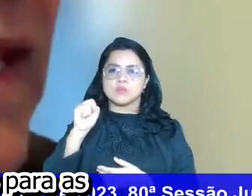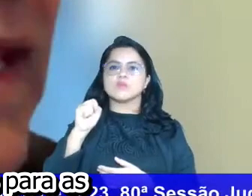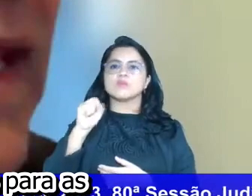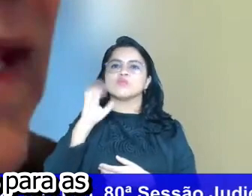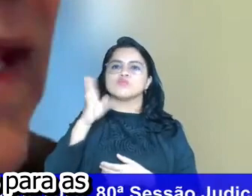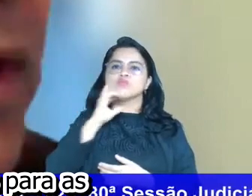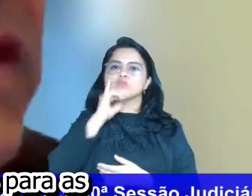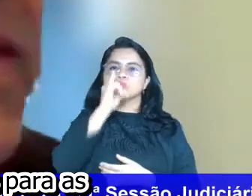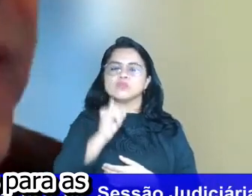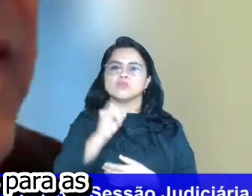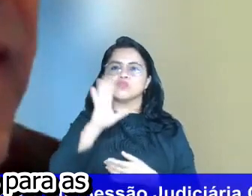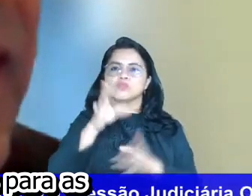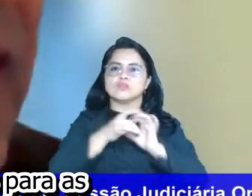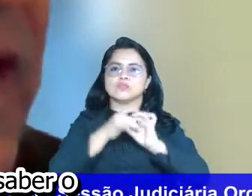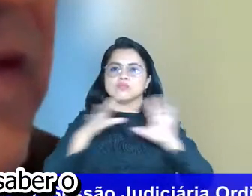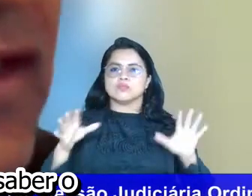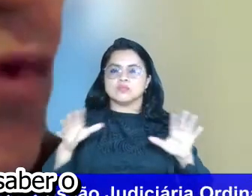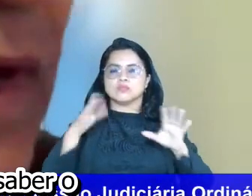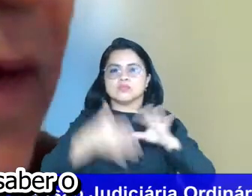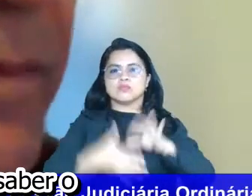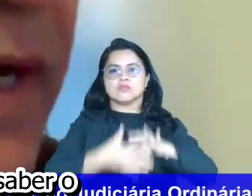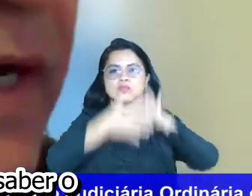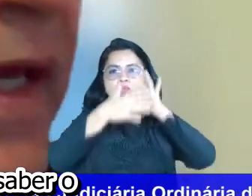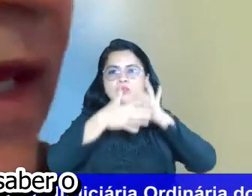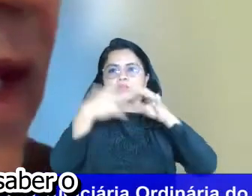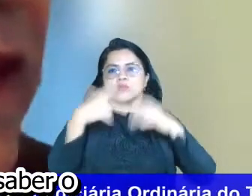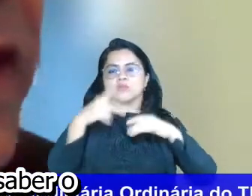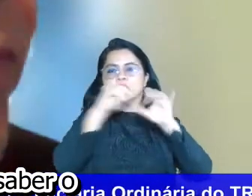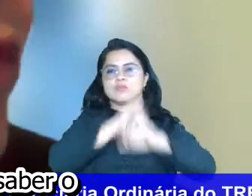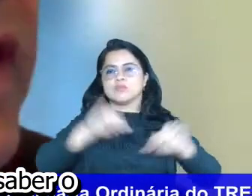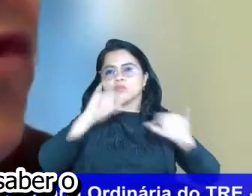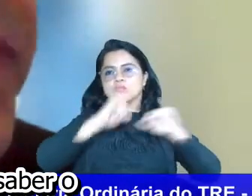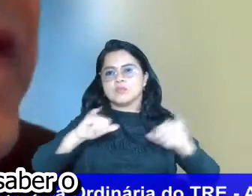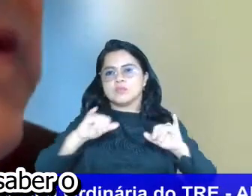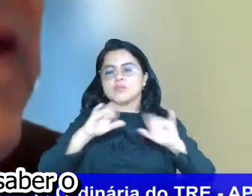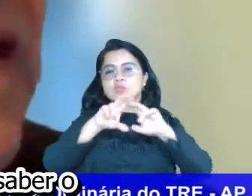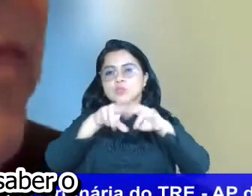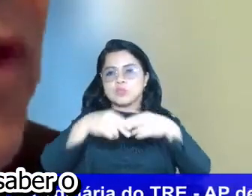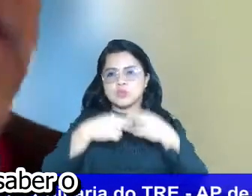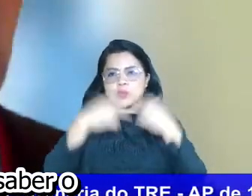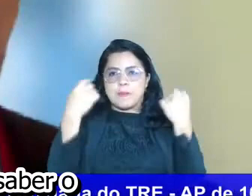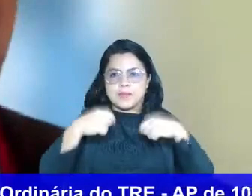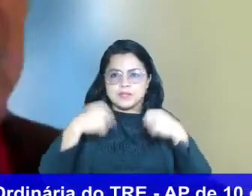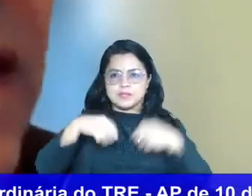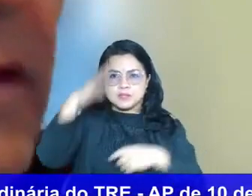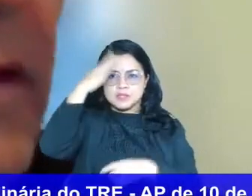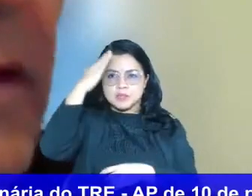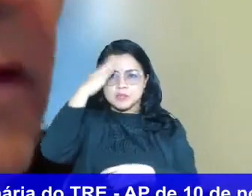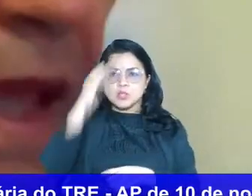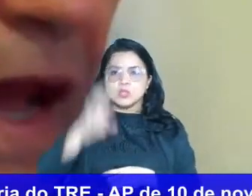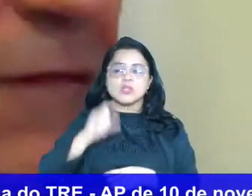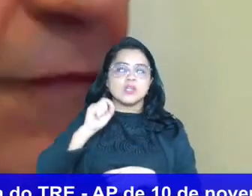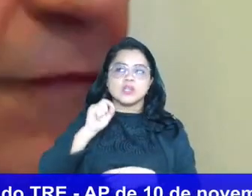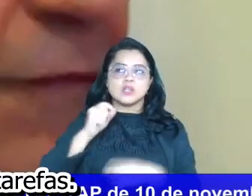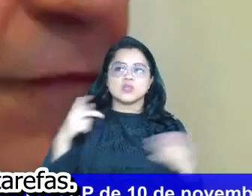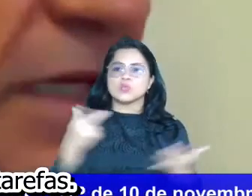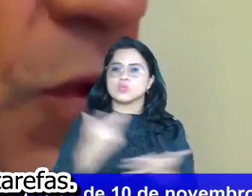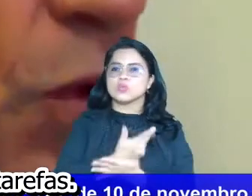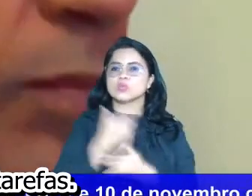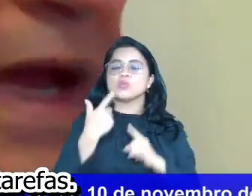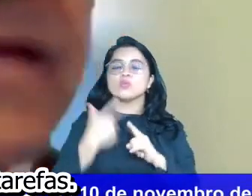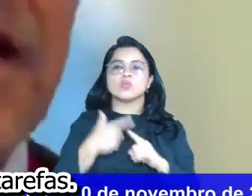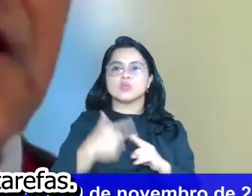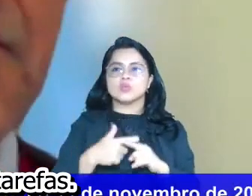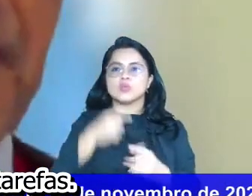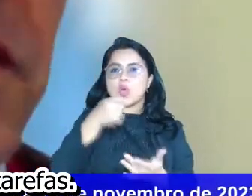já ter liberado valores para as lideranças de sua campanha e, por isso, precisa saber o que estão fazendo, a fim de